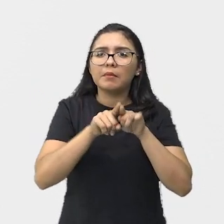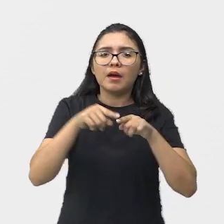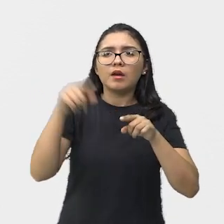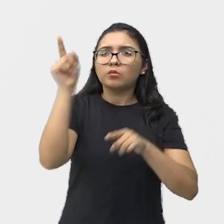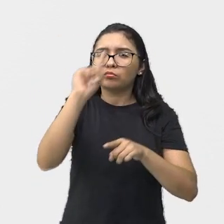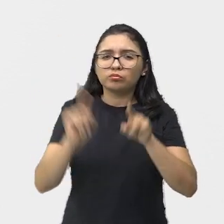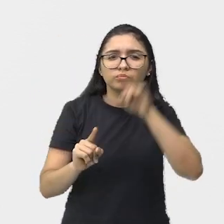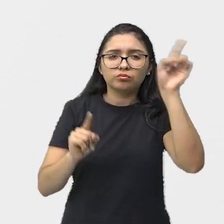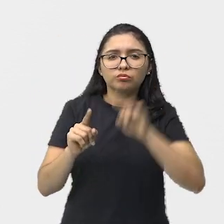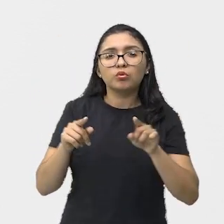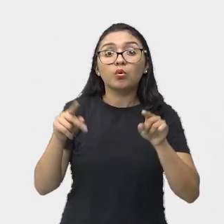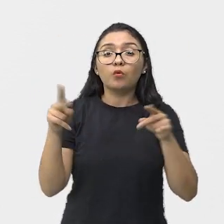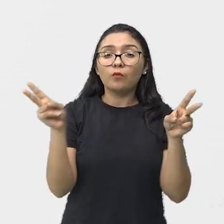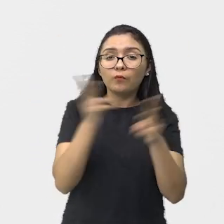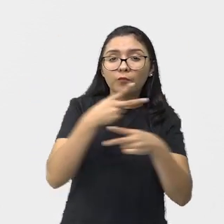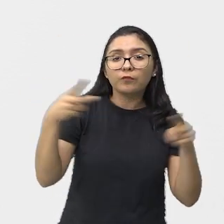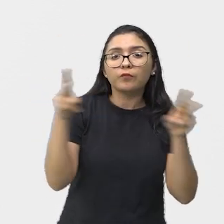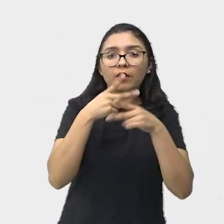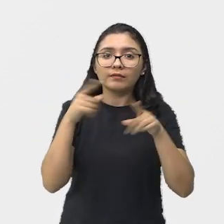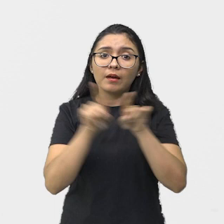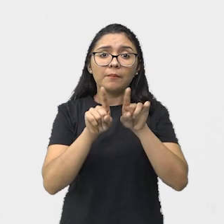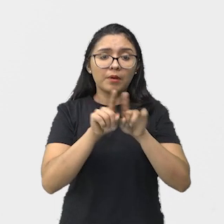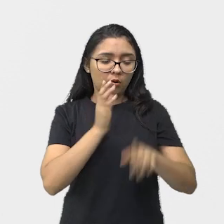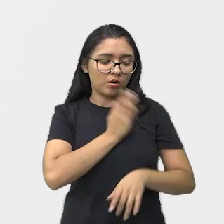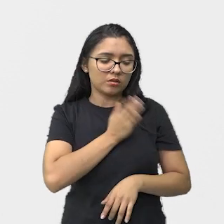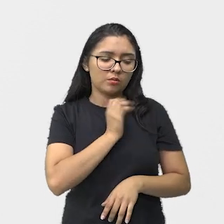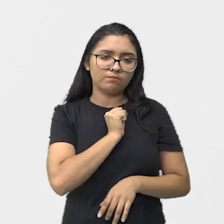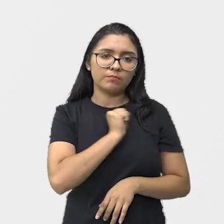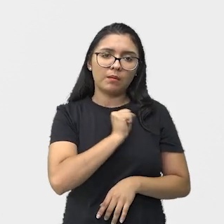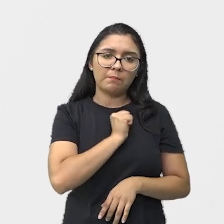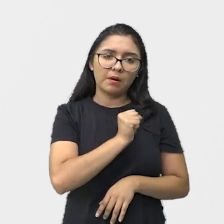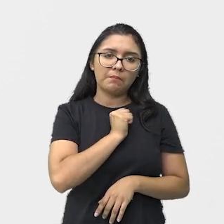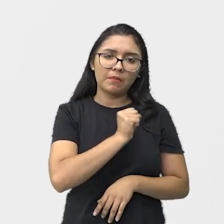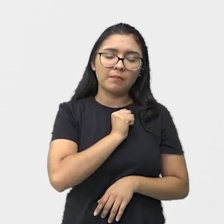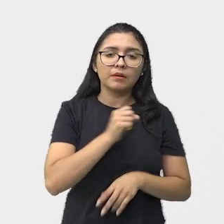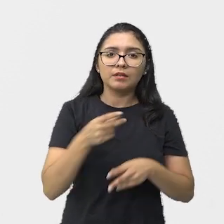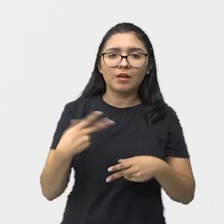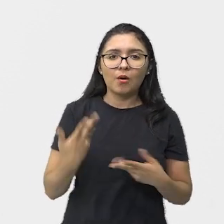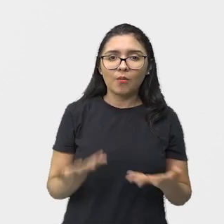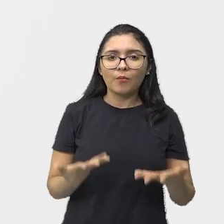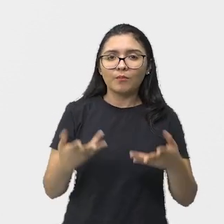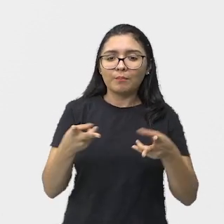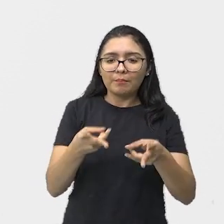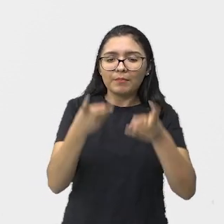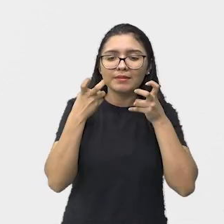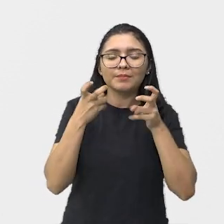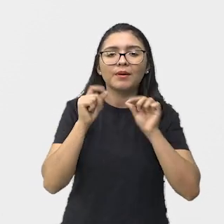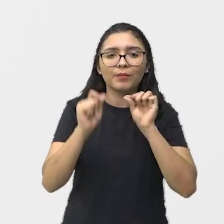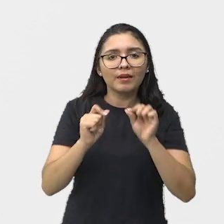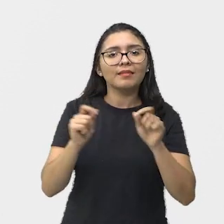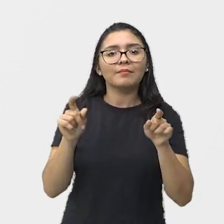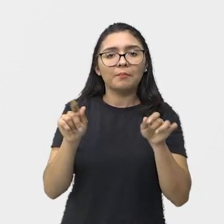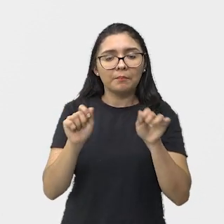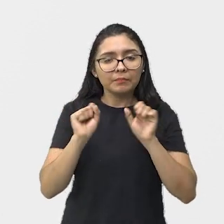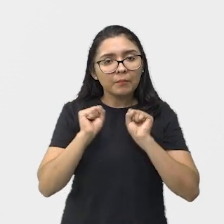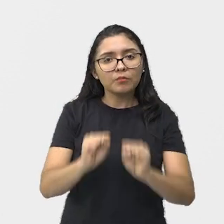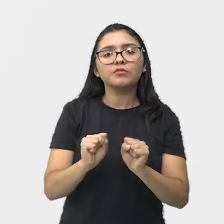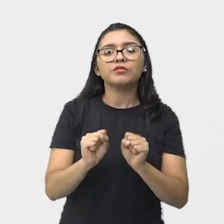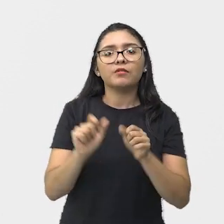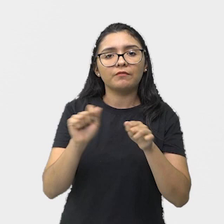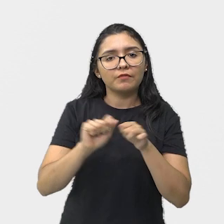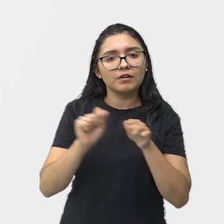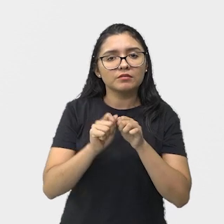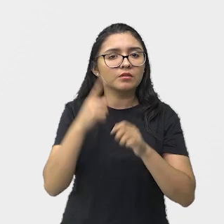uivos do vento e os próprios batimentos do coração. Perceberam também que podiam produzir sons, por